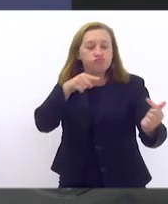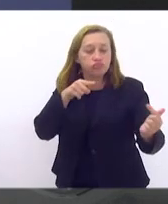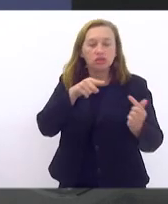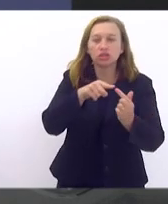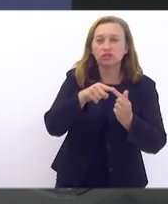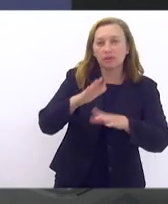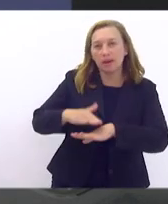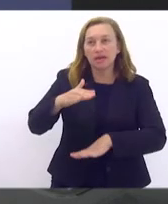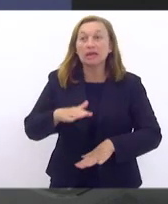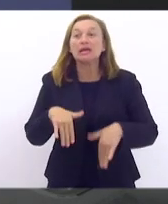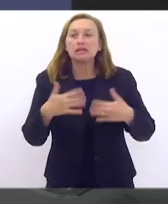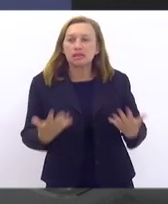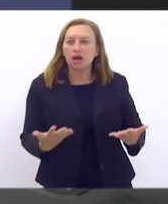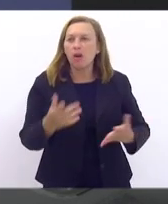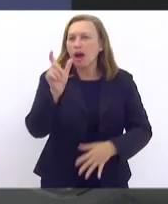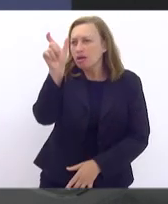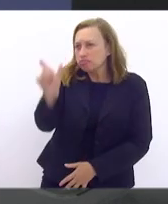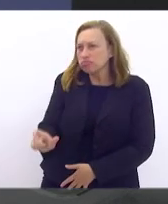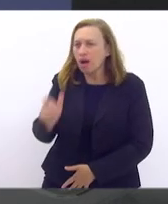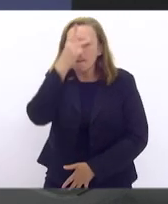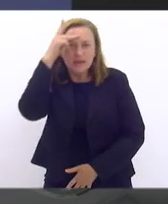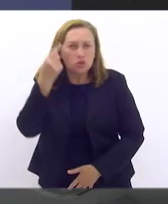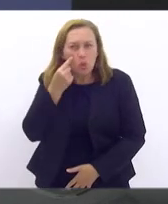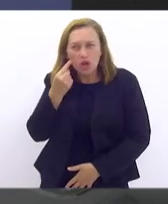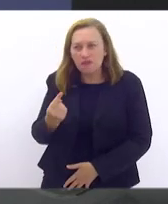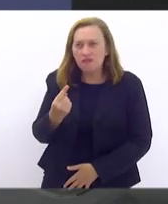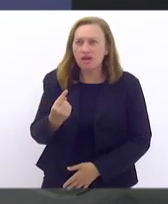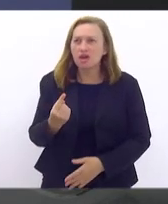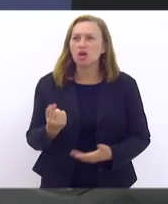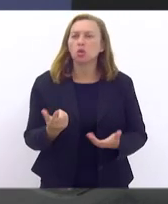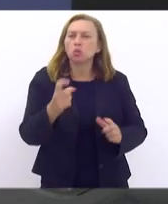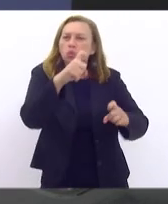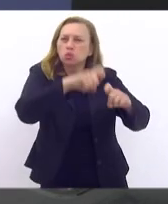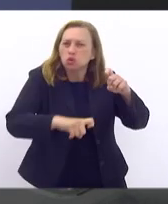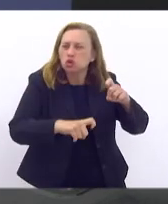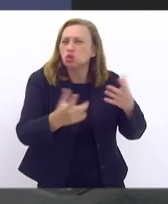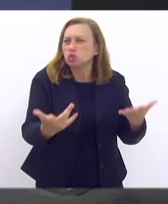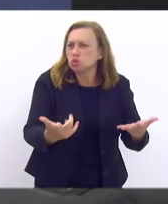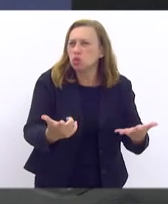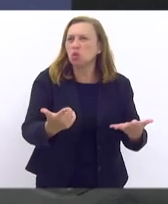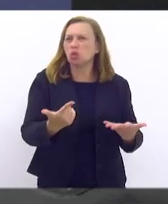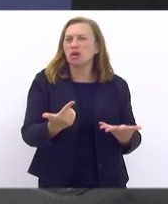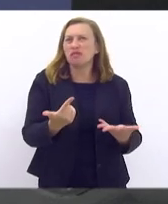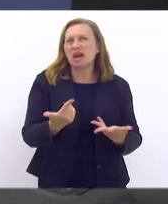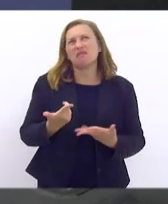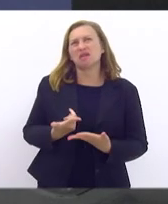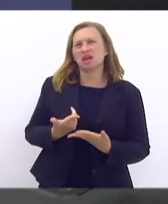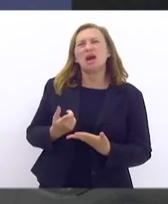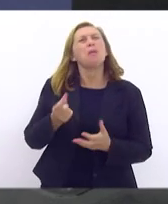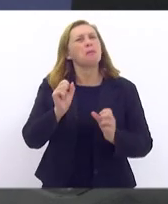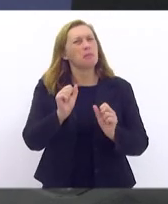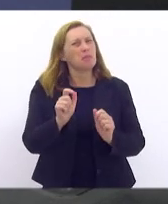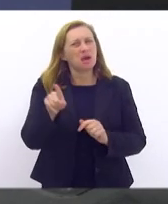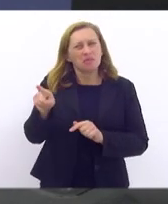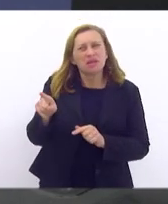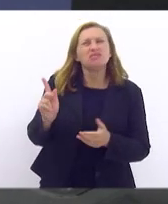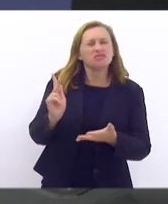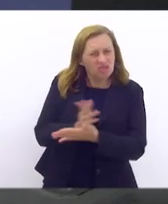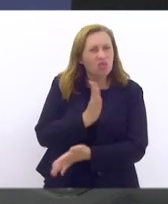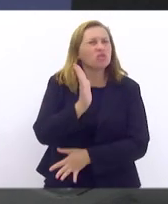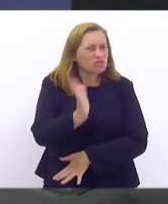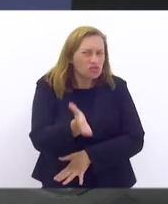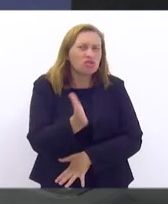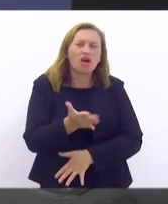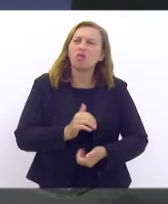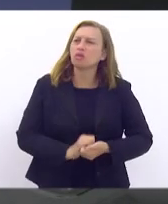subjetividade. Então, a pessoa que vê um caso de estupro e aí fica, poxa, tem que... Isso já aconteceu